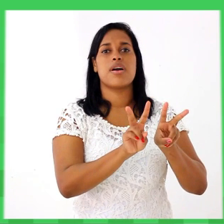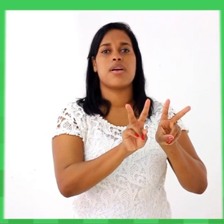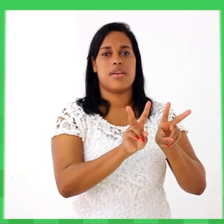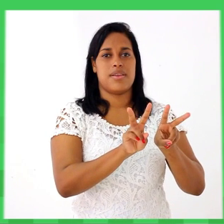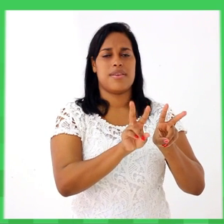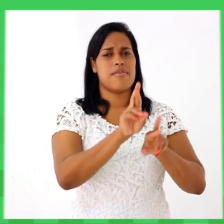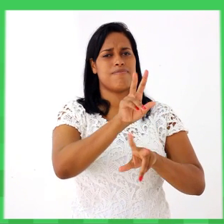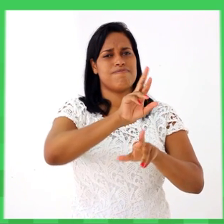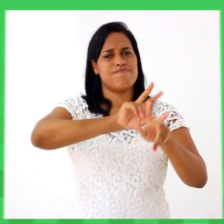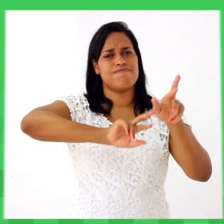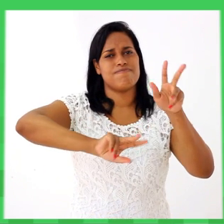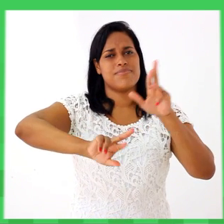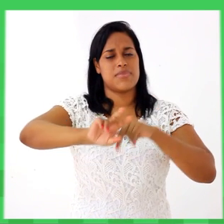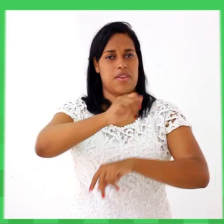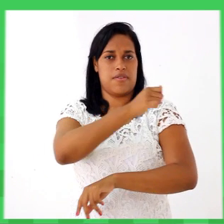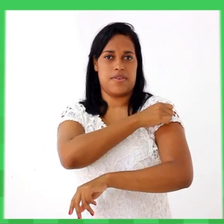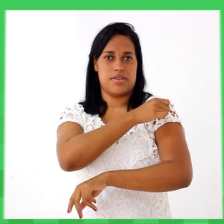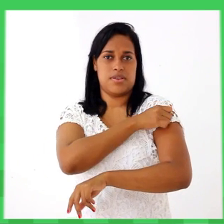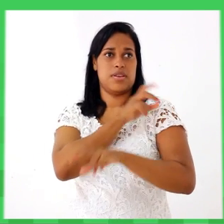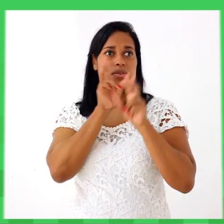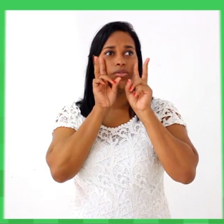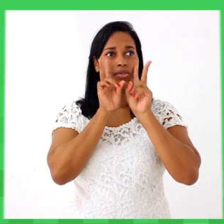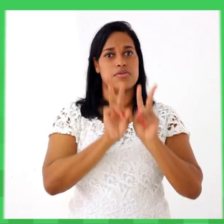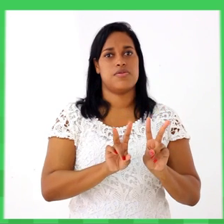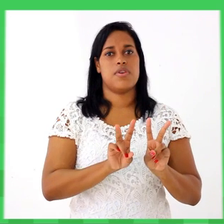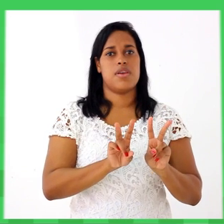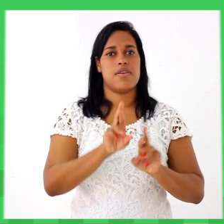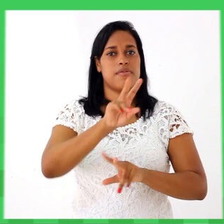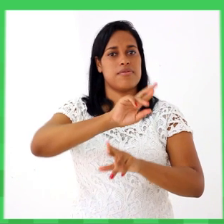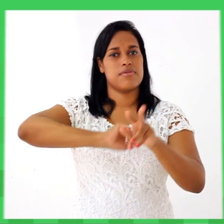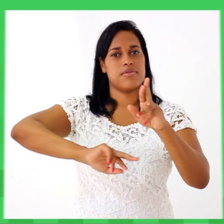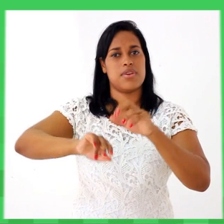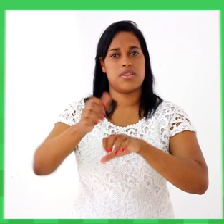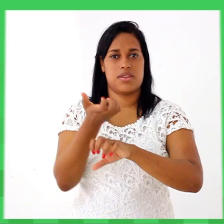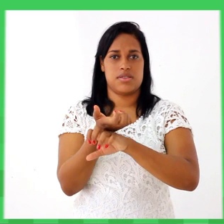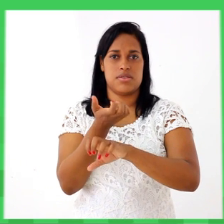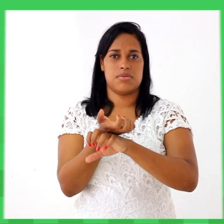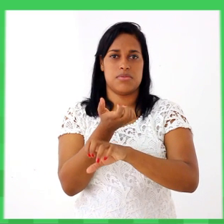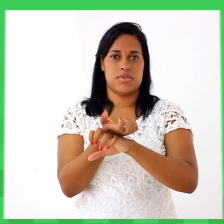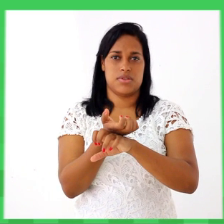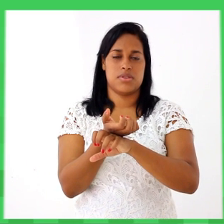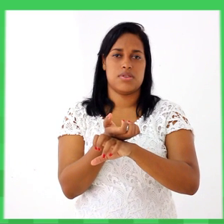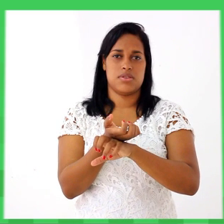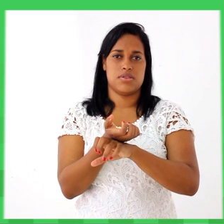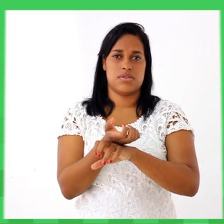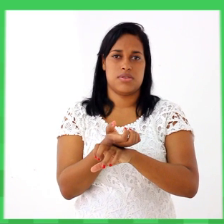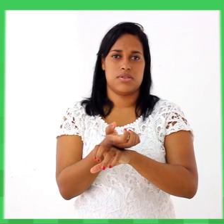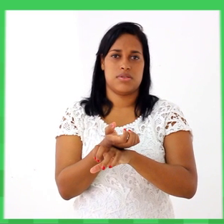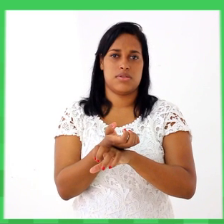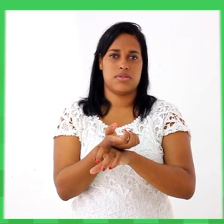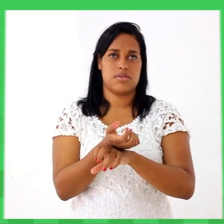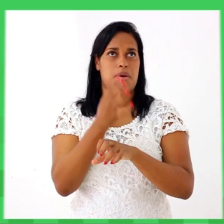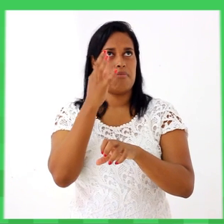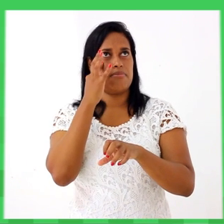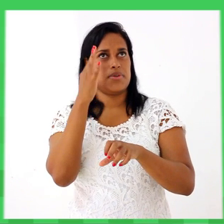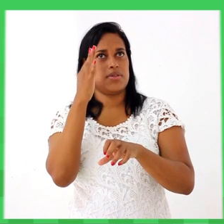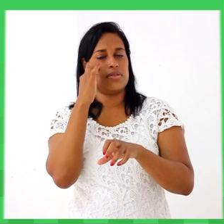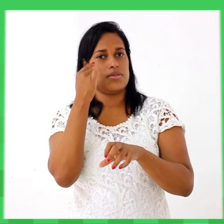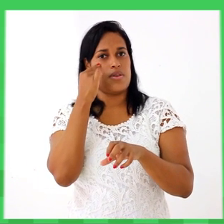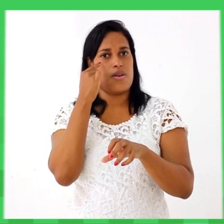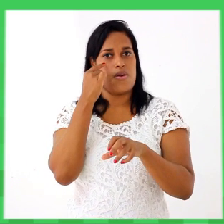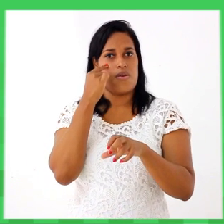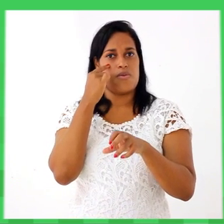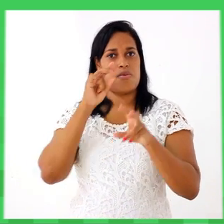Então, vários alunos assistem várias disciplinas. Okay? Você imagina uma turma com vários